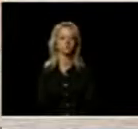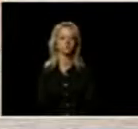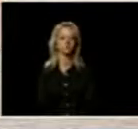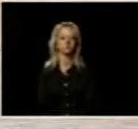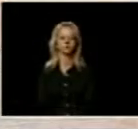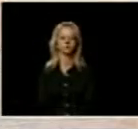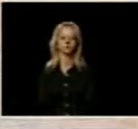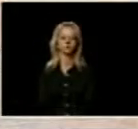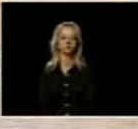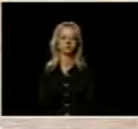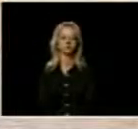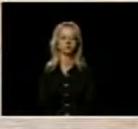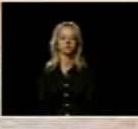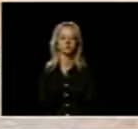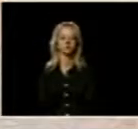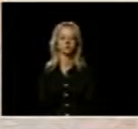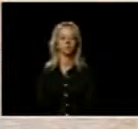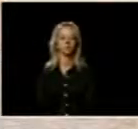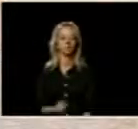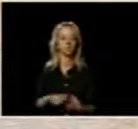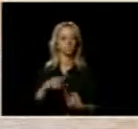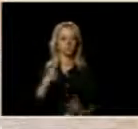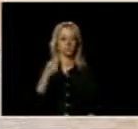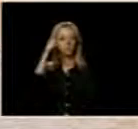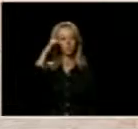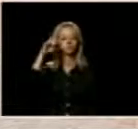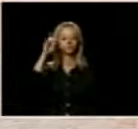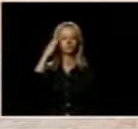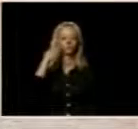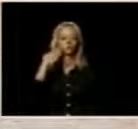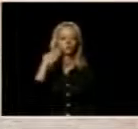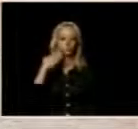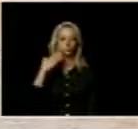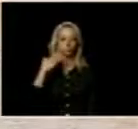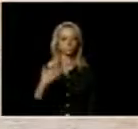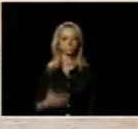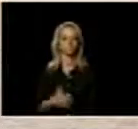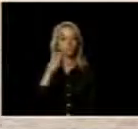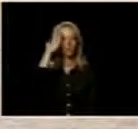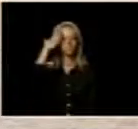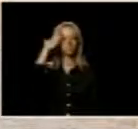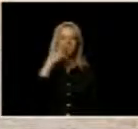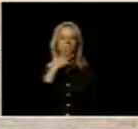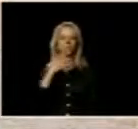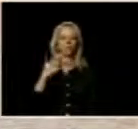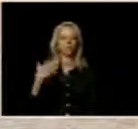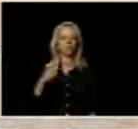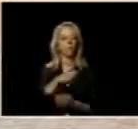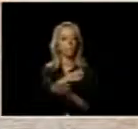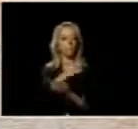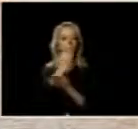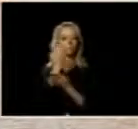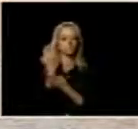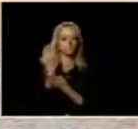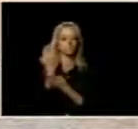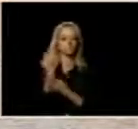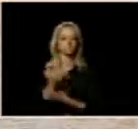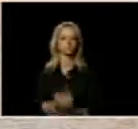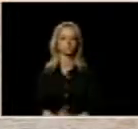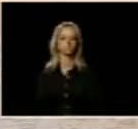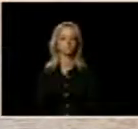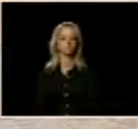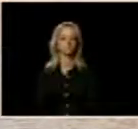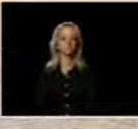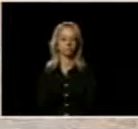do pavão que ganhou o prêmio 79? Será que ela sabe? Sabe. Ô, diretora, vai embora. Sem nenhum brasão da